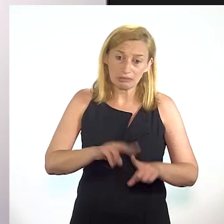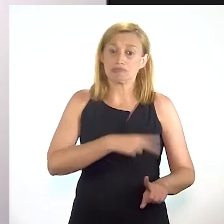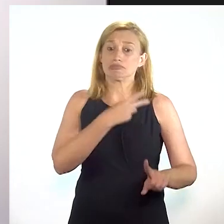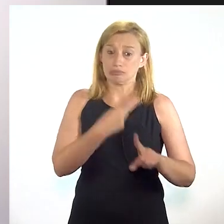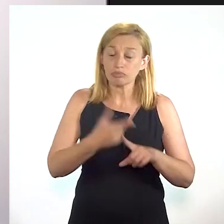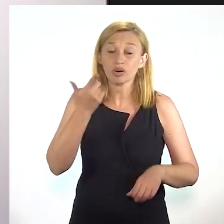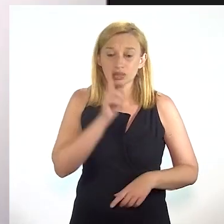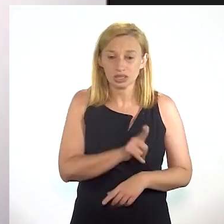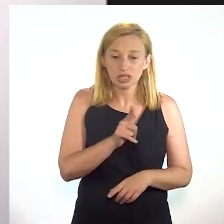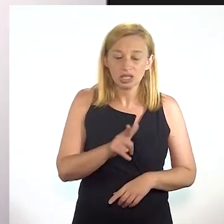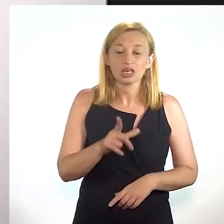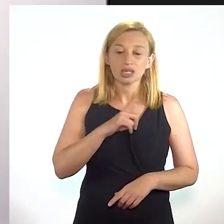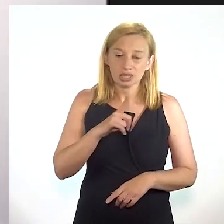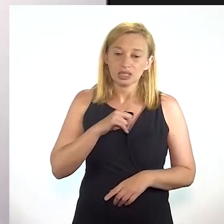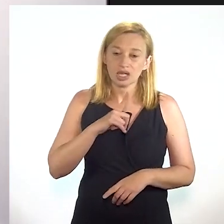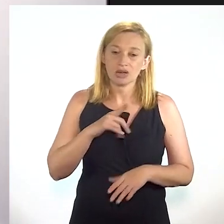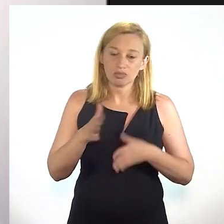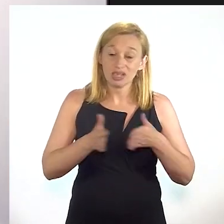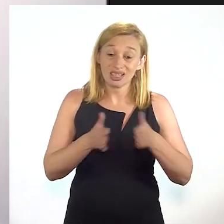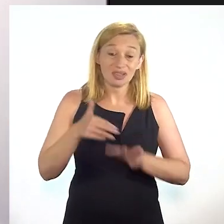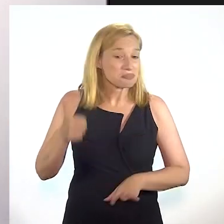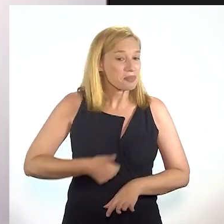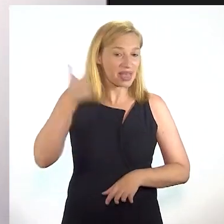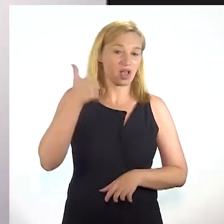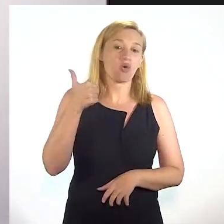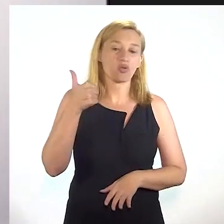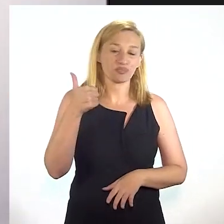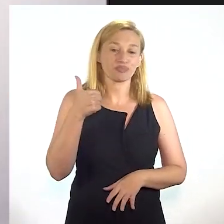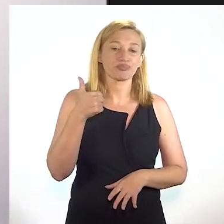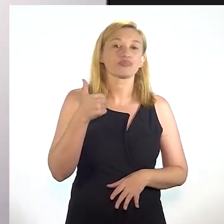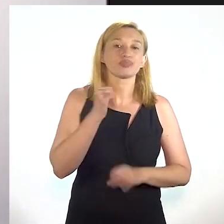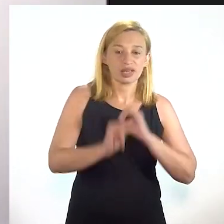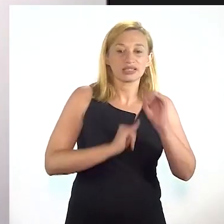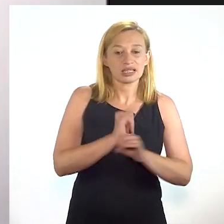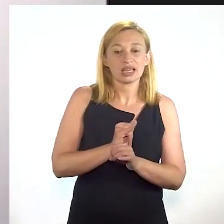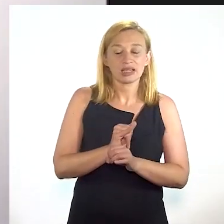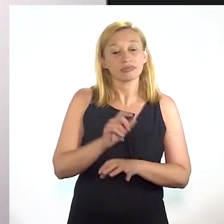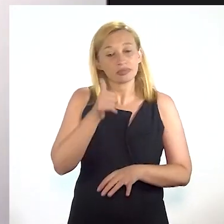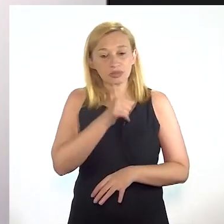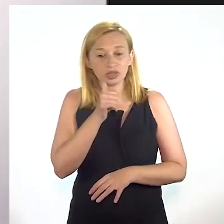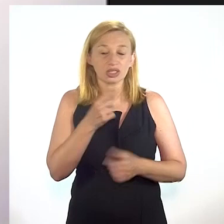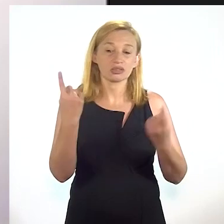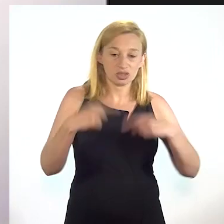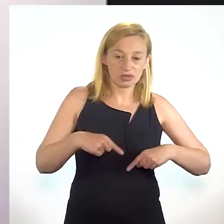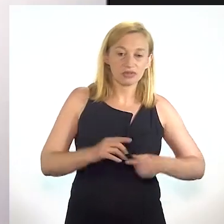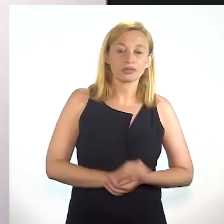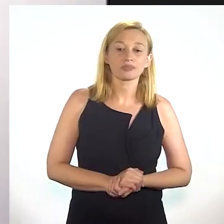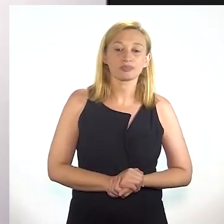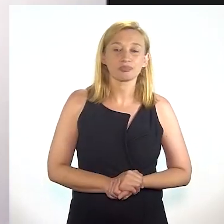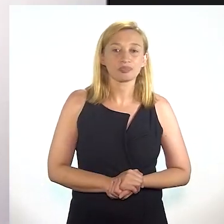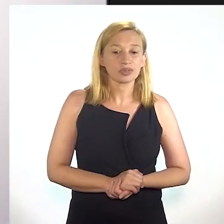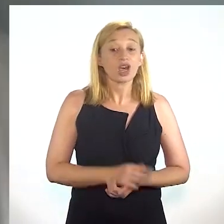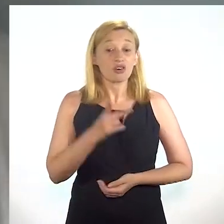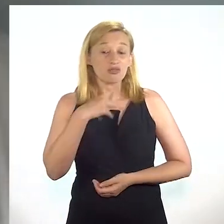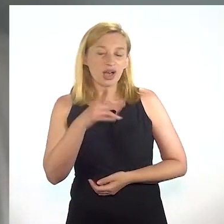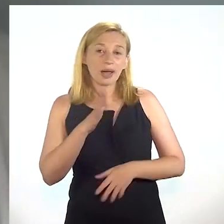para conseguir ter um acesso e levar essa formação para as meninas, que também está sendo um desafio. Show de bola. Vamos